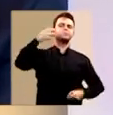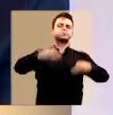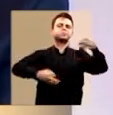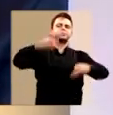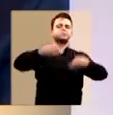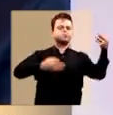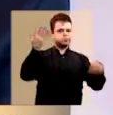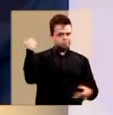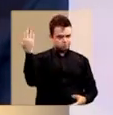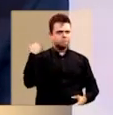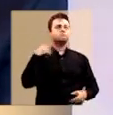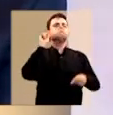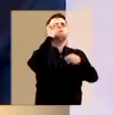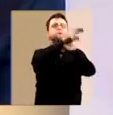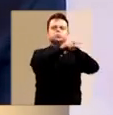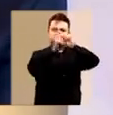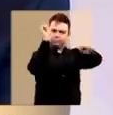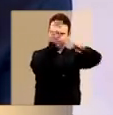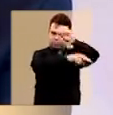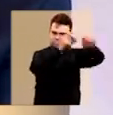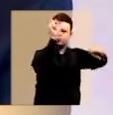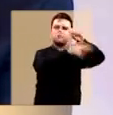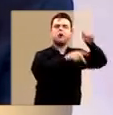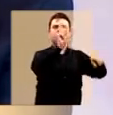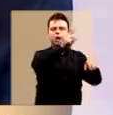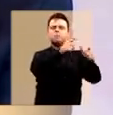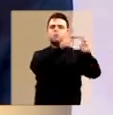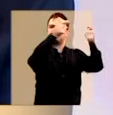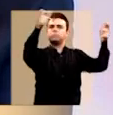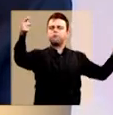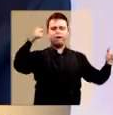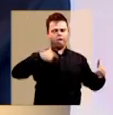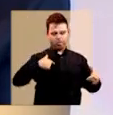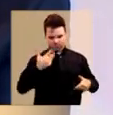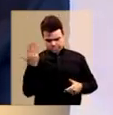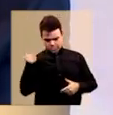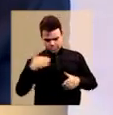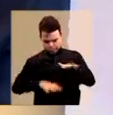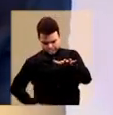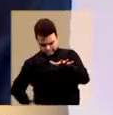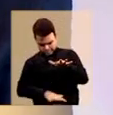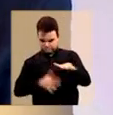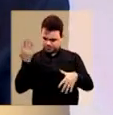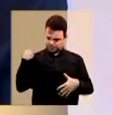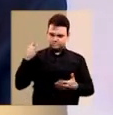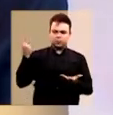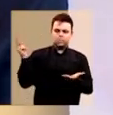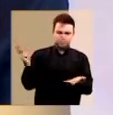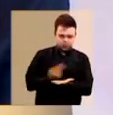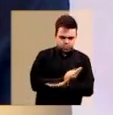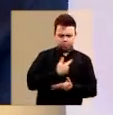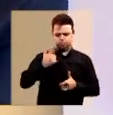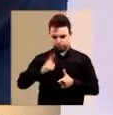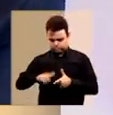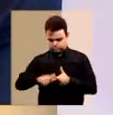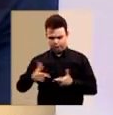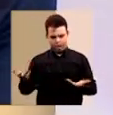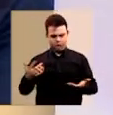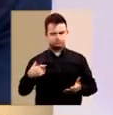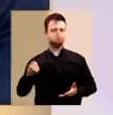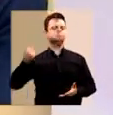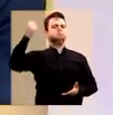aquele sistema de direito, aquele sistema de normas, a partir de uma perspectiva do subordinado. Olha, passamos por esse processo de exclusão.